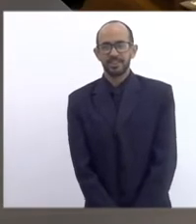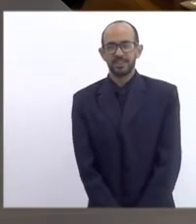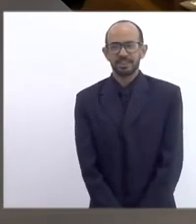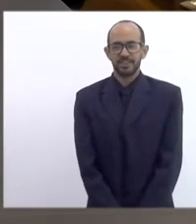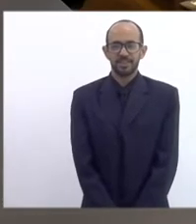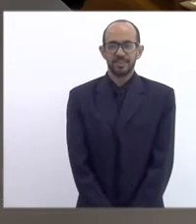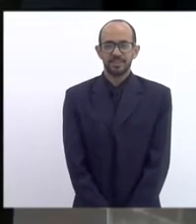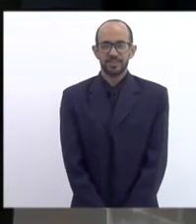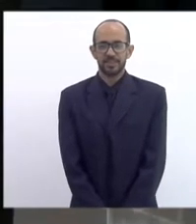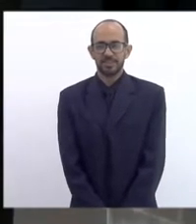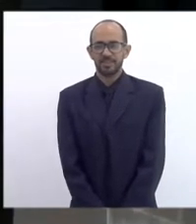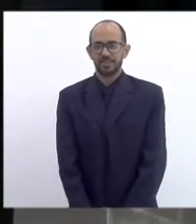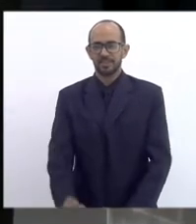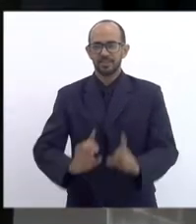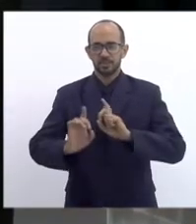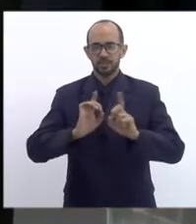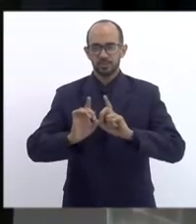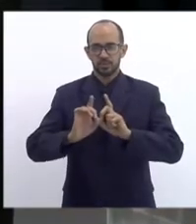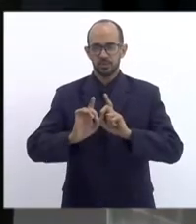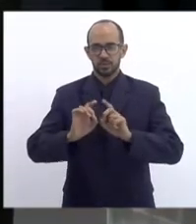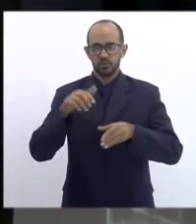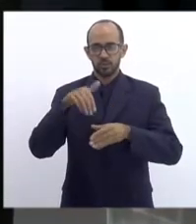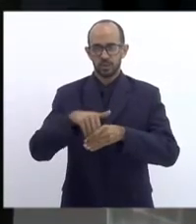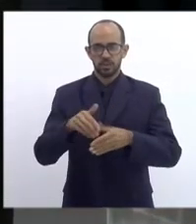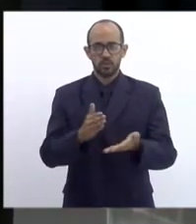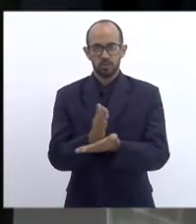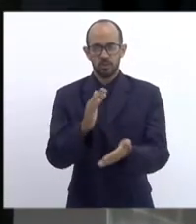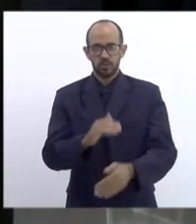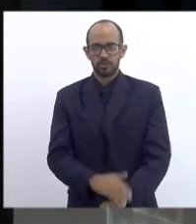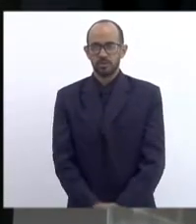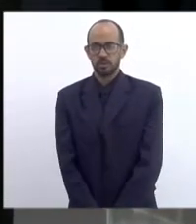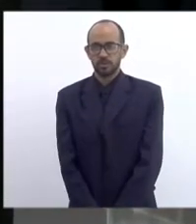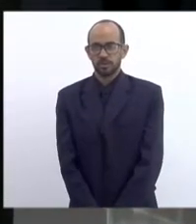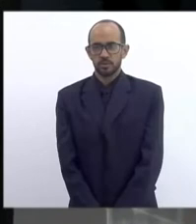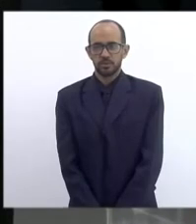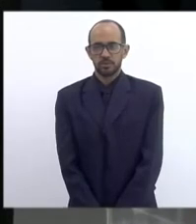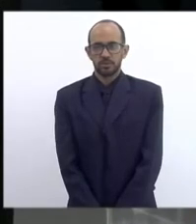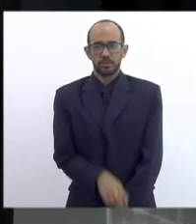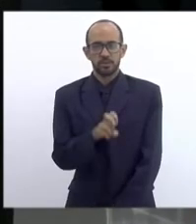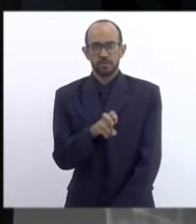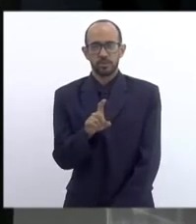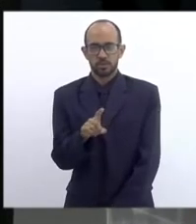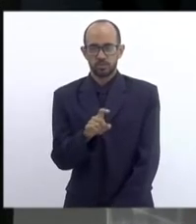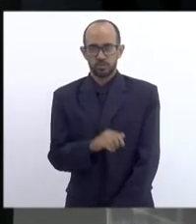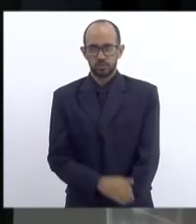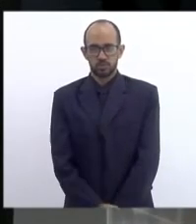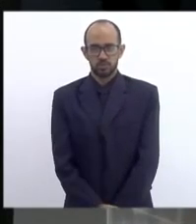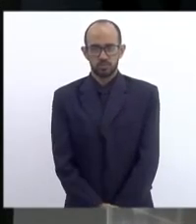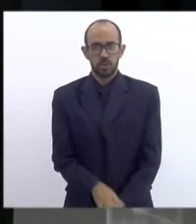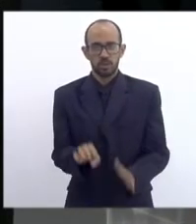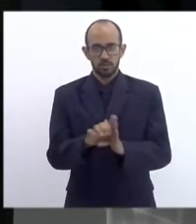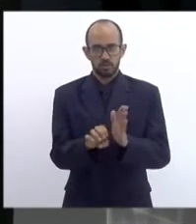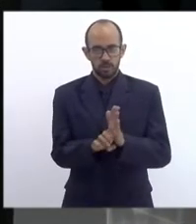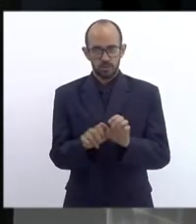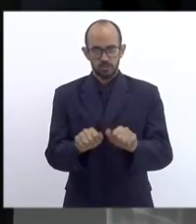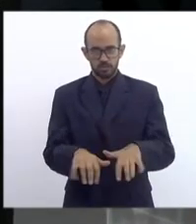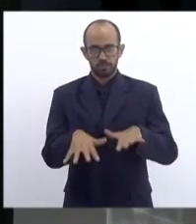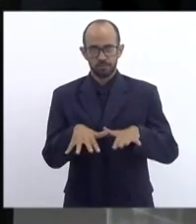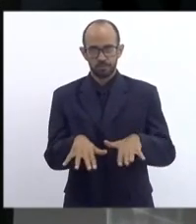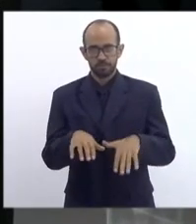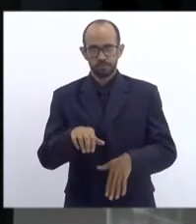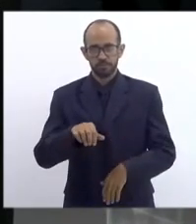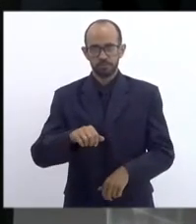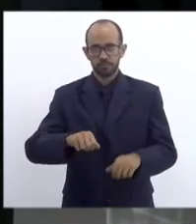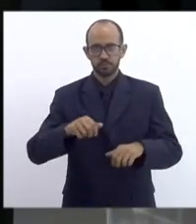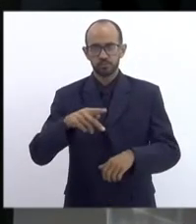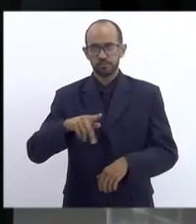Em discussão, em votação, aprovado. 51. Emendas de plenário ao projeto de lei